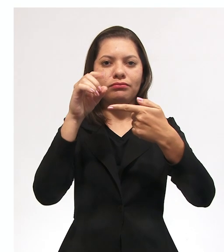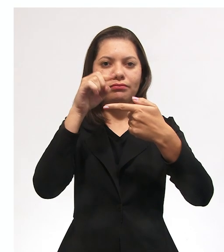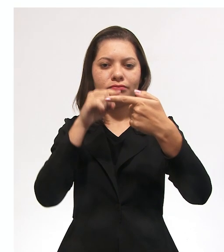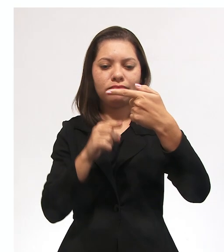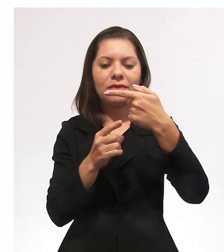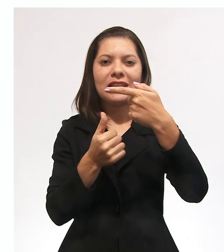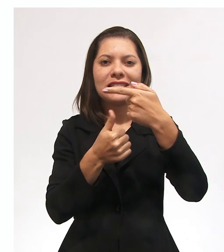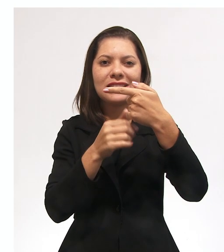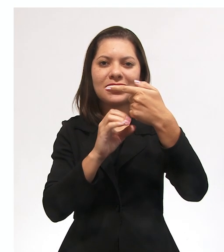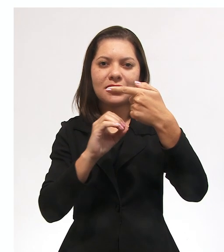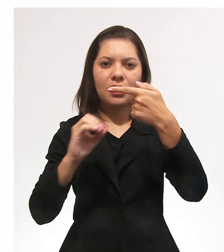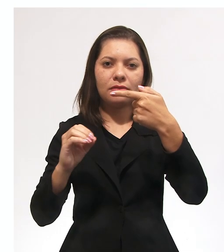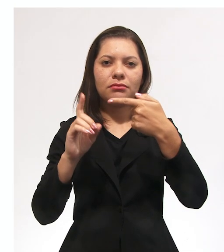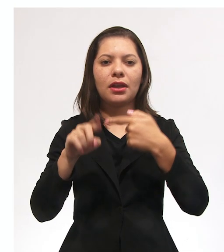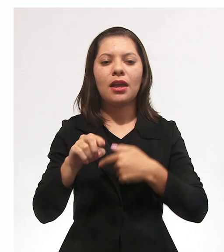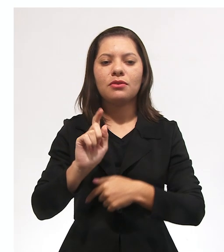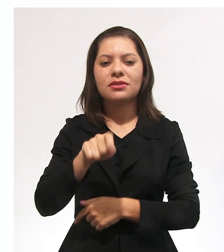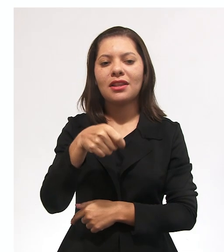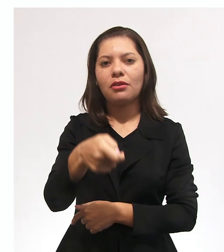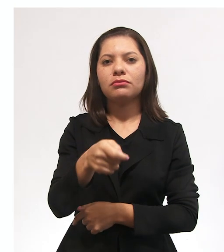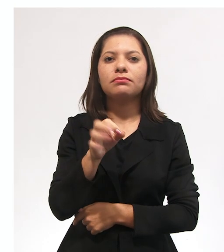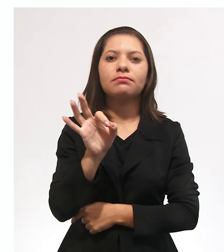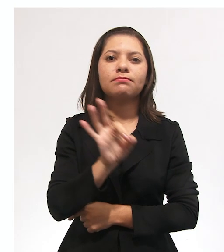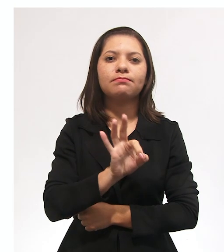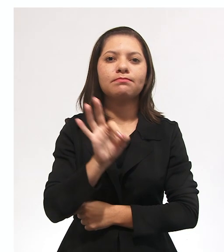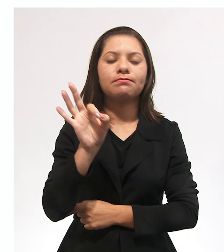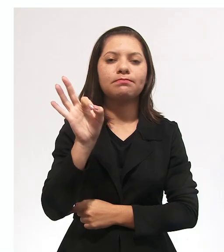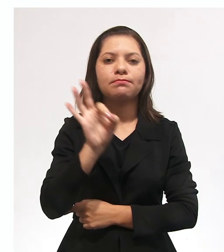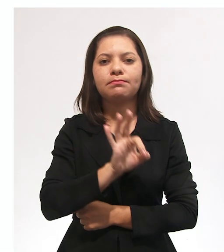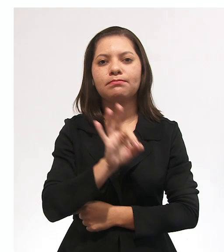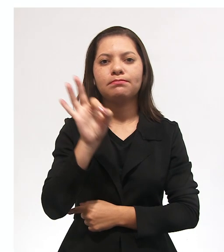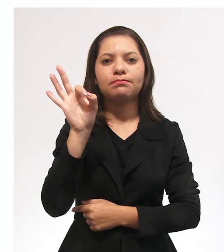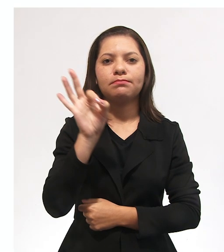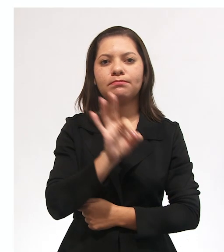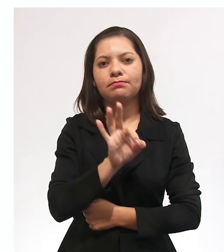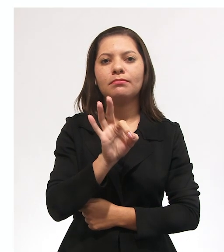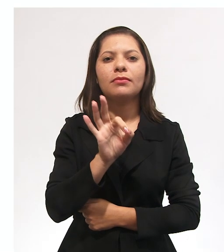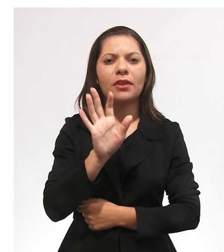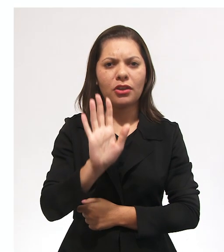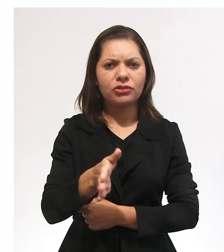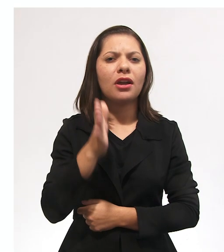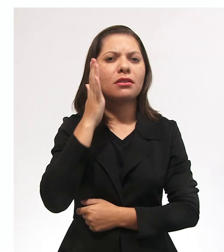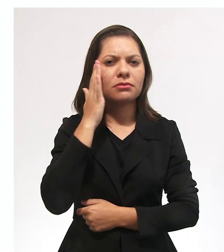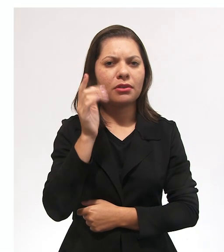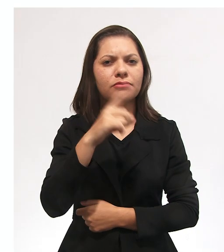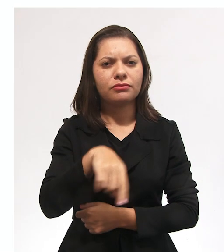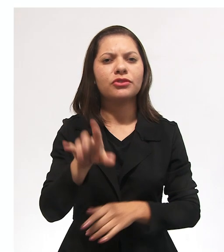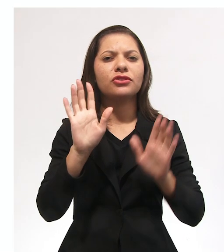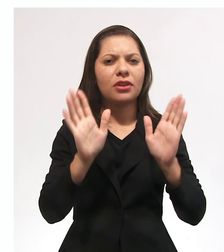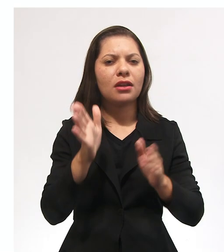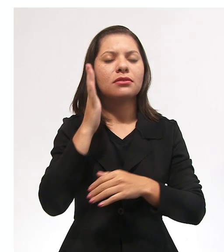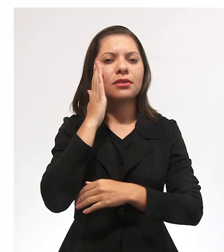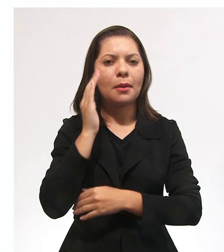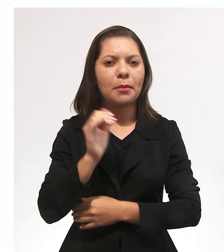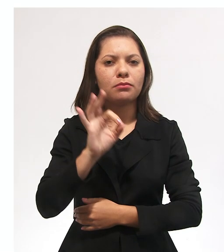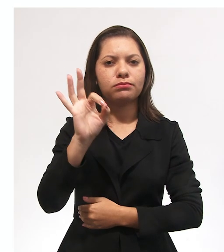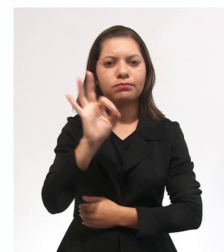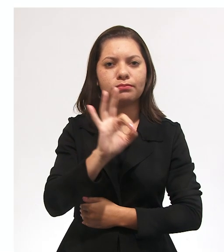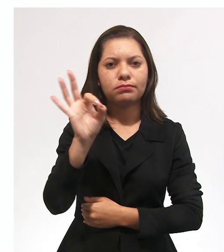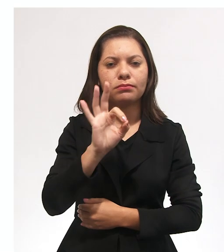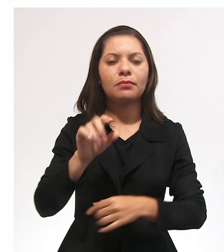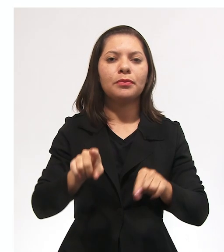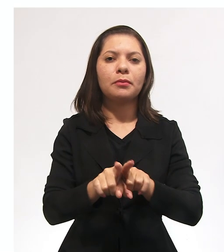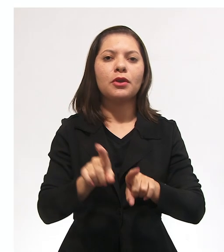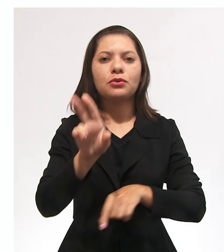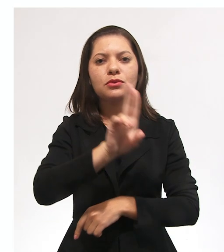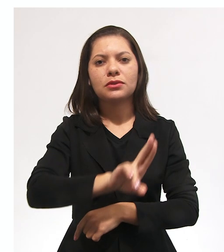Expressa-se usando o símbolo, né? Símbolo de porcentagem, que acredito que muitos de vocês já tenham visto, sendo amplamente utilizada